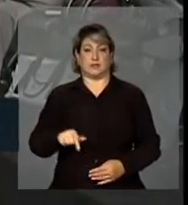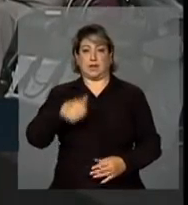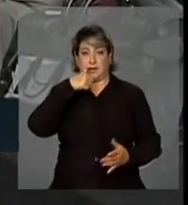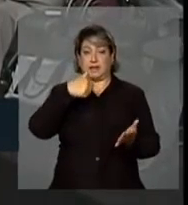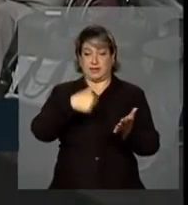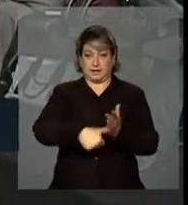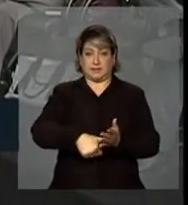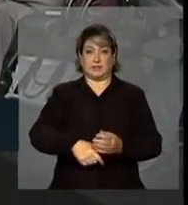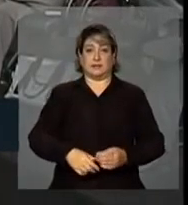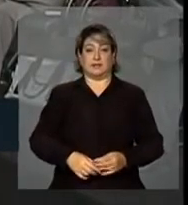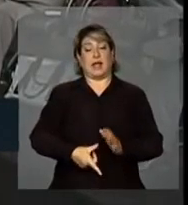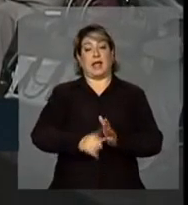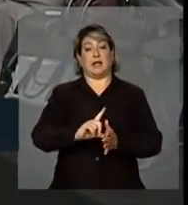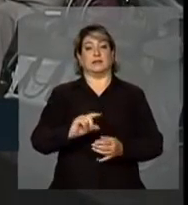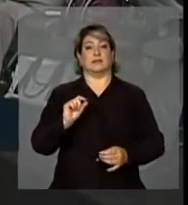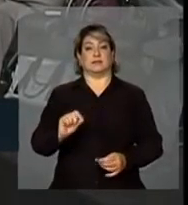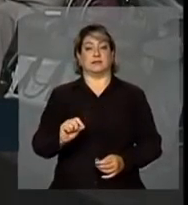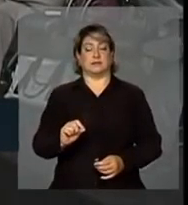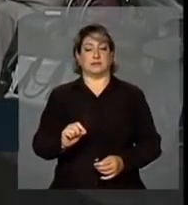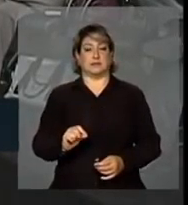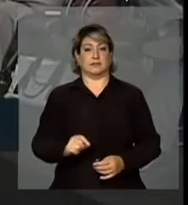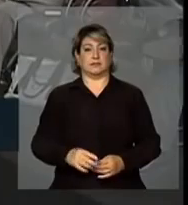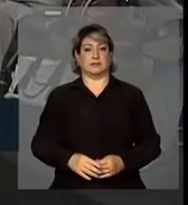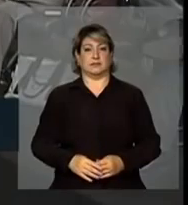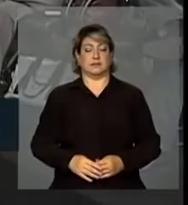carta, antes de eles